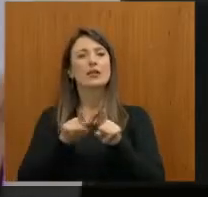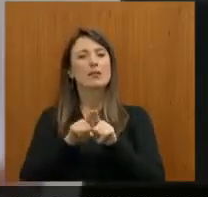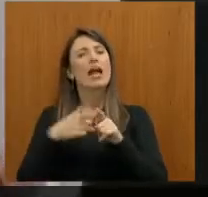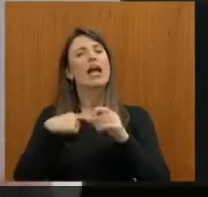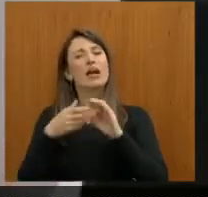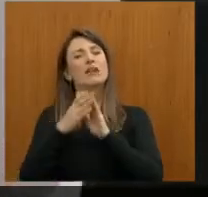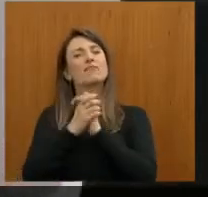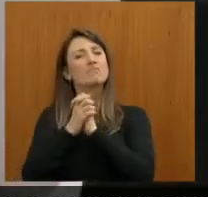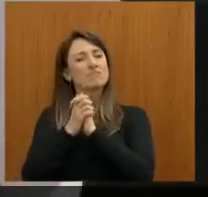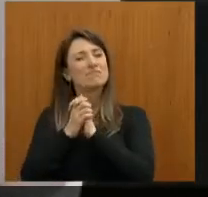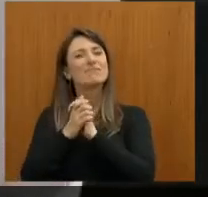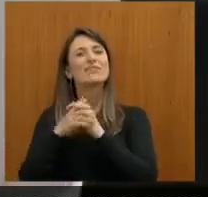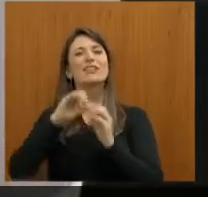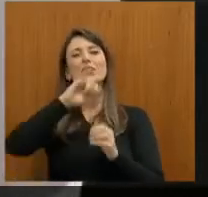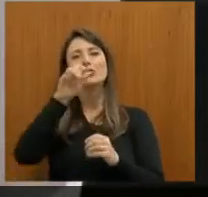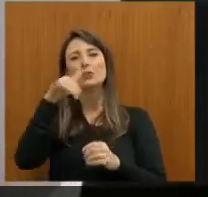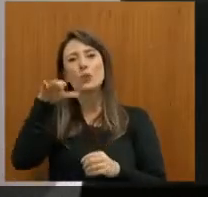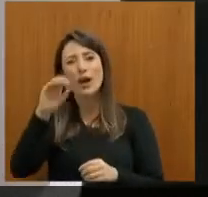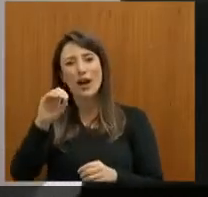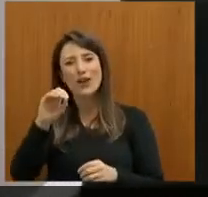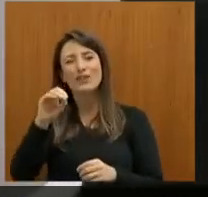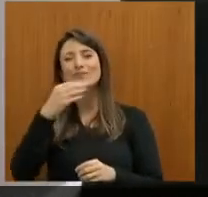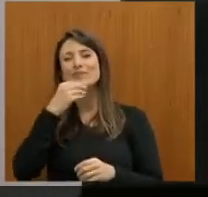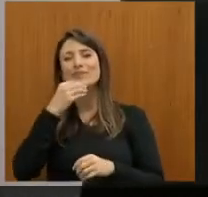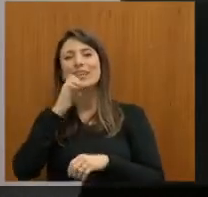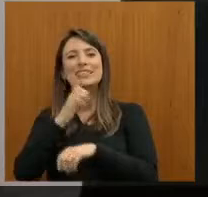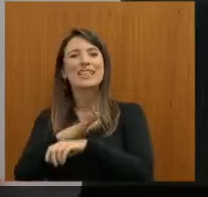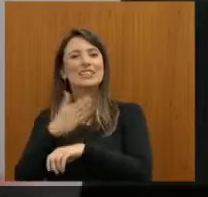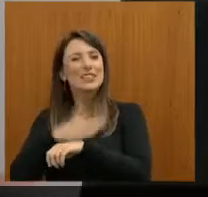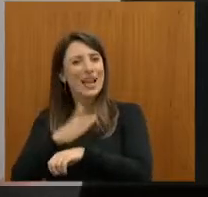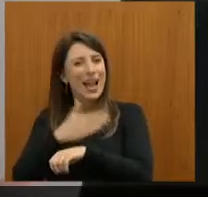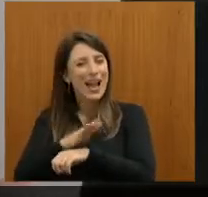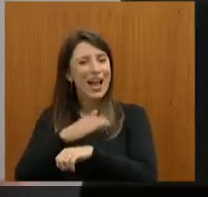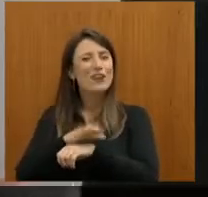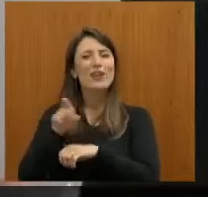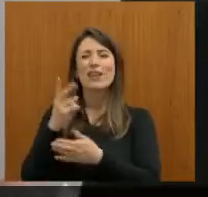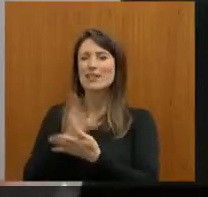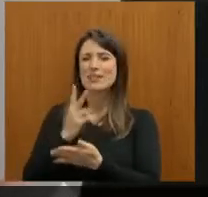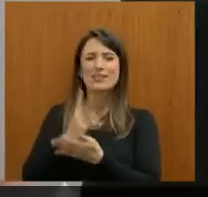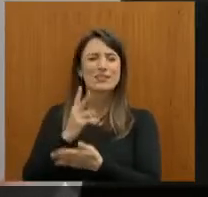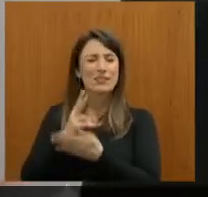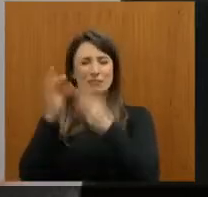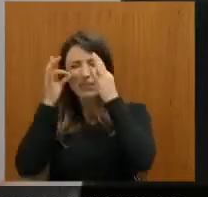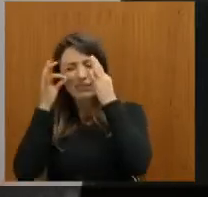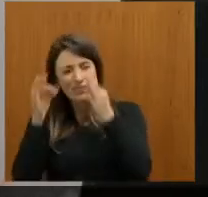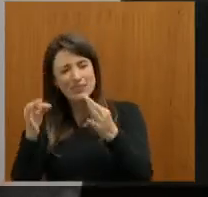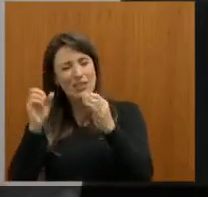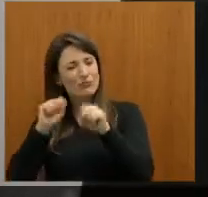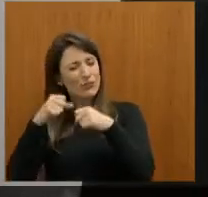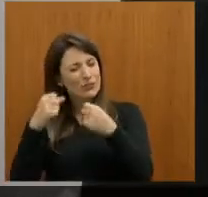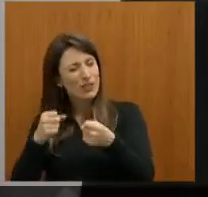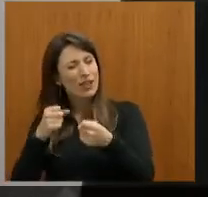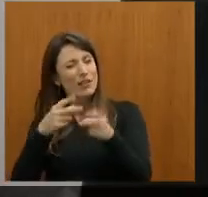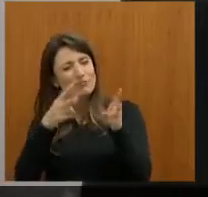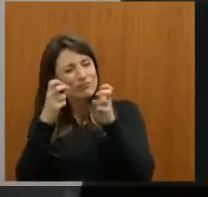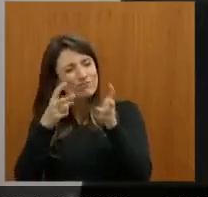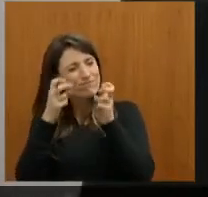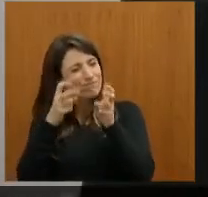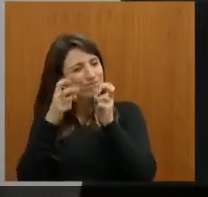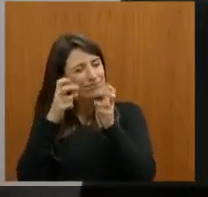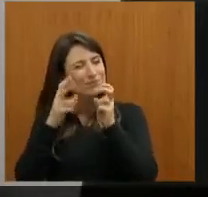João né é viajar que tá aqui também se debruçando e entendendo né João cada vez mais a importância